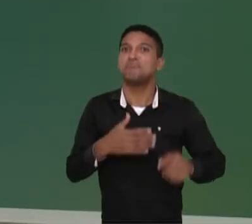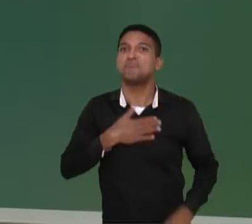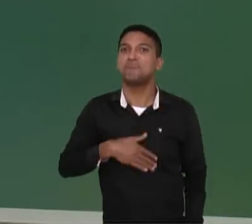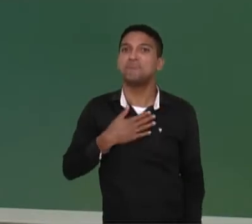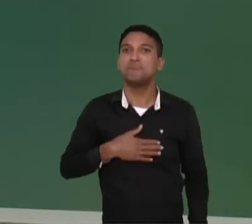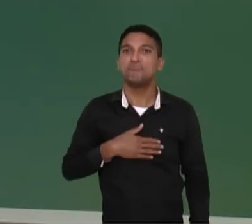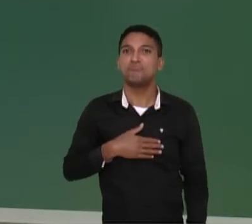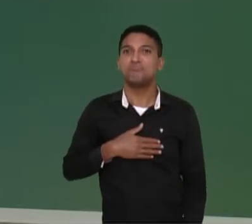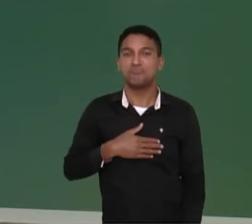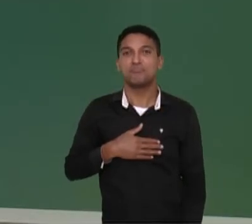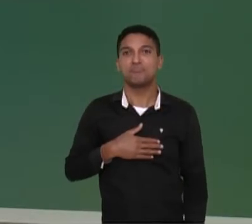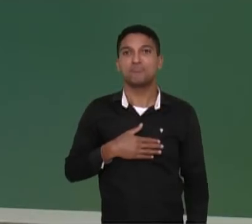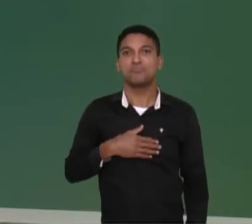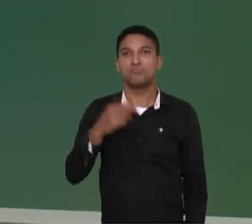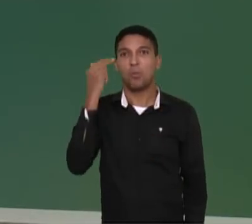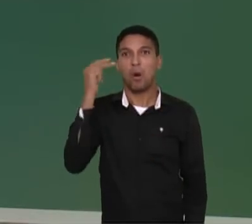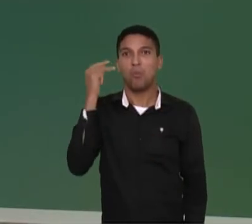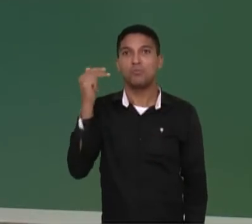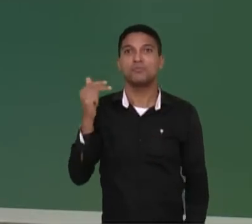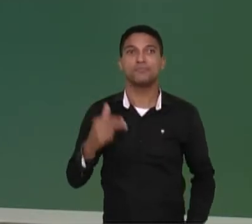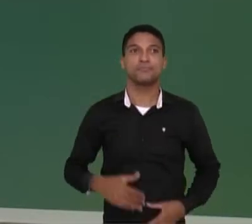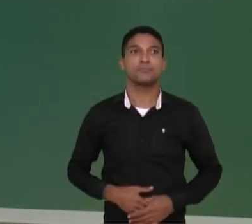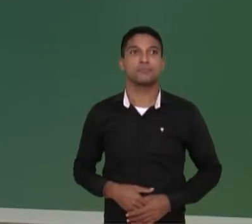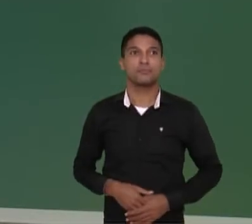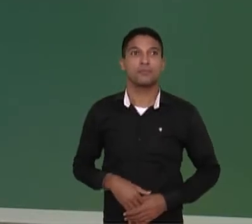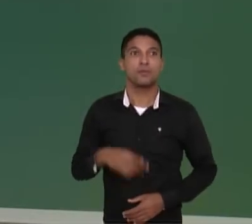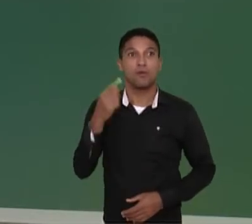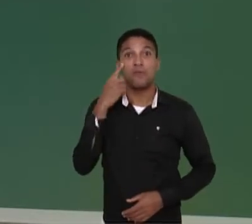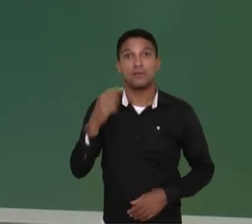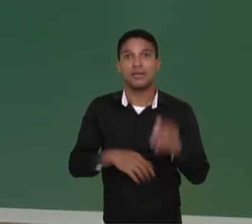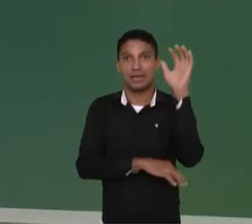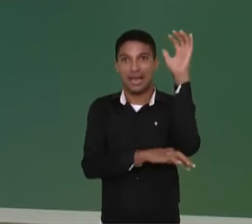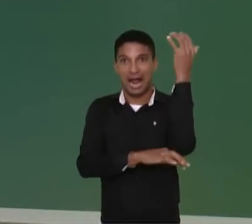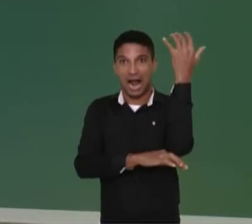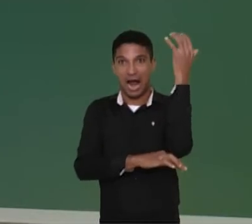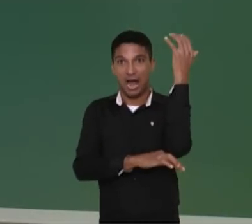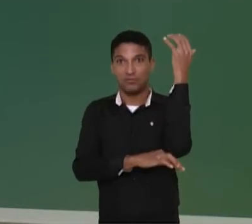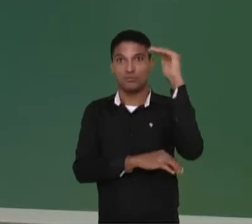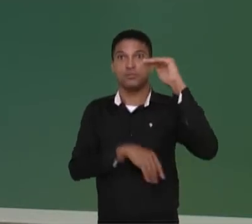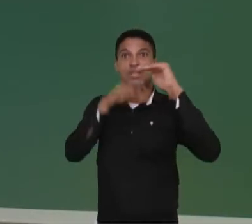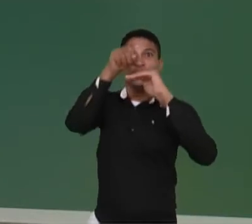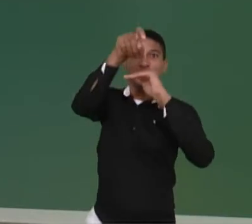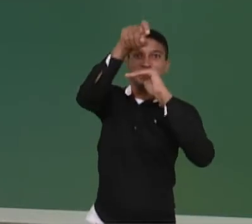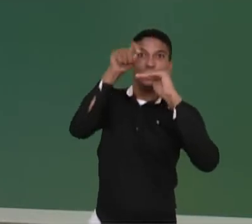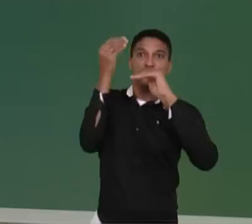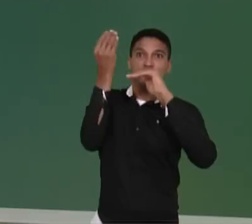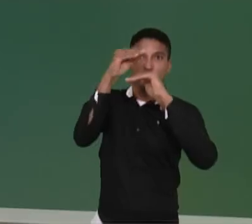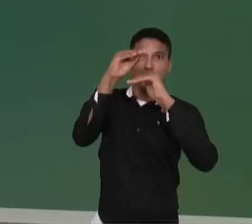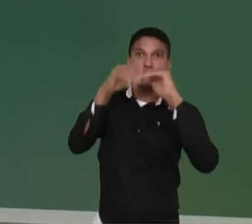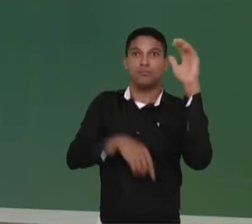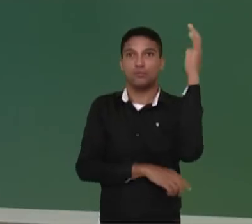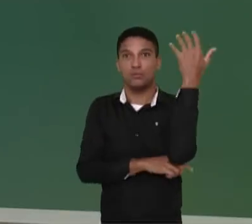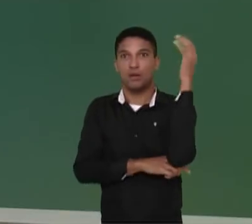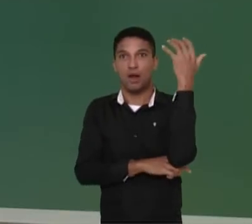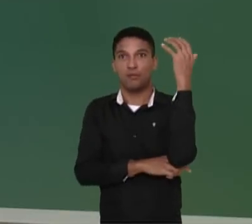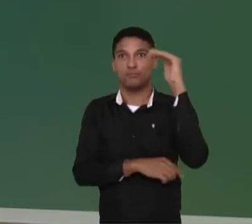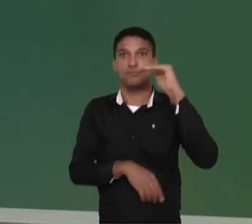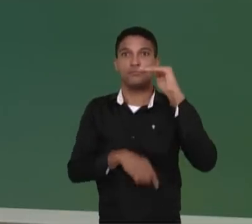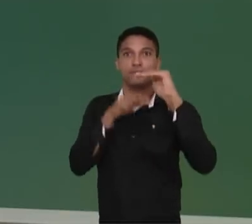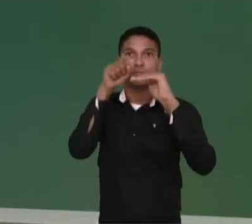Vamos ver o teu esqueminha aqui. A árvore nós chamamos de x, correto? Porque é o que nós precisamos determinar.